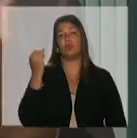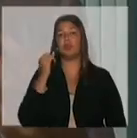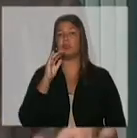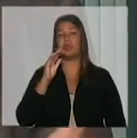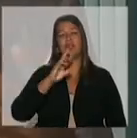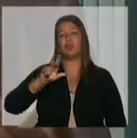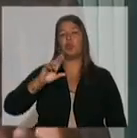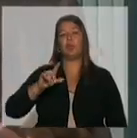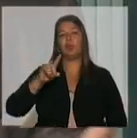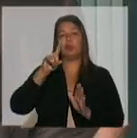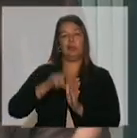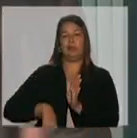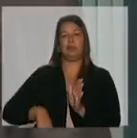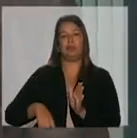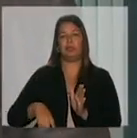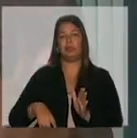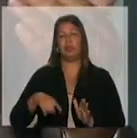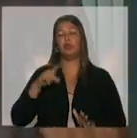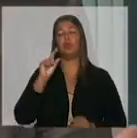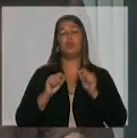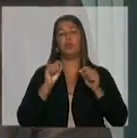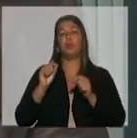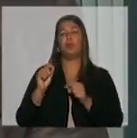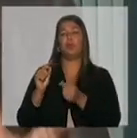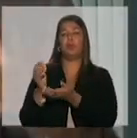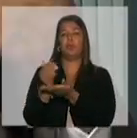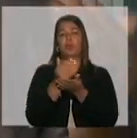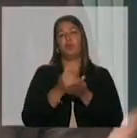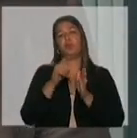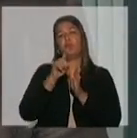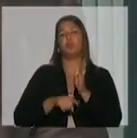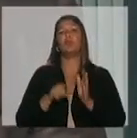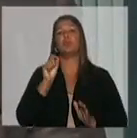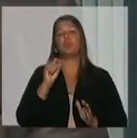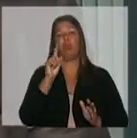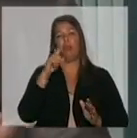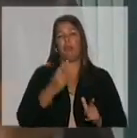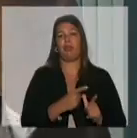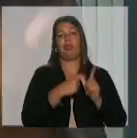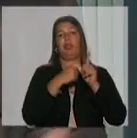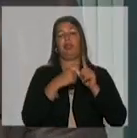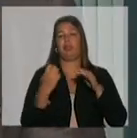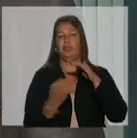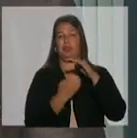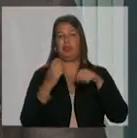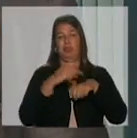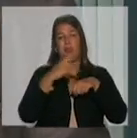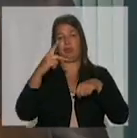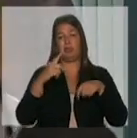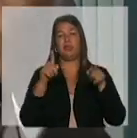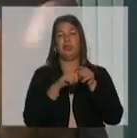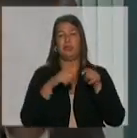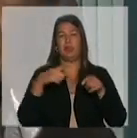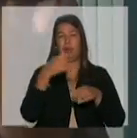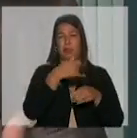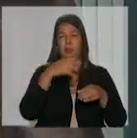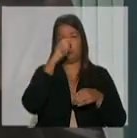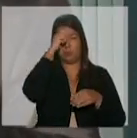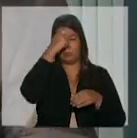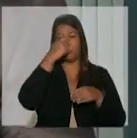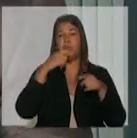não é o que fez a arrecadação cair. O que fez a arrecadação cair foi a crise da Petrobras, foi a crise do petróleo, foi o fechamento